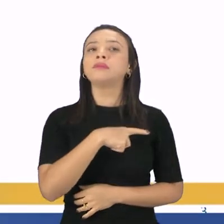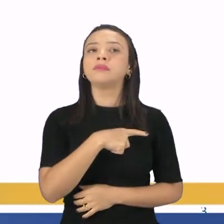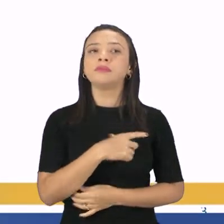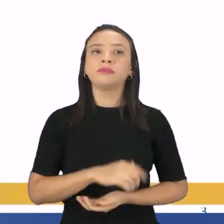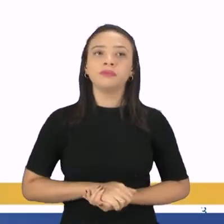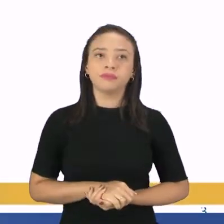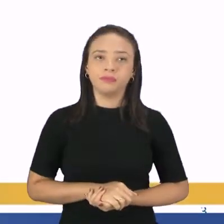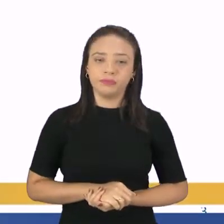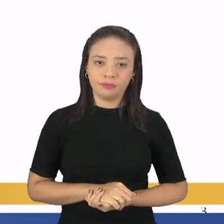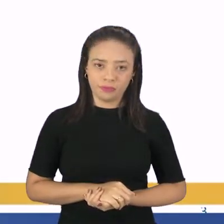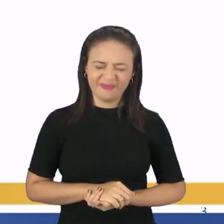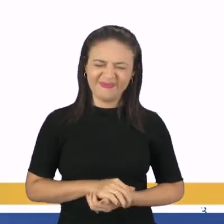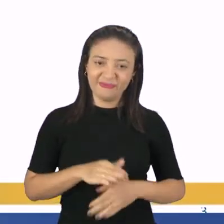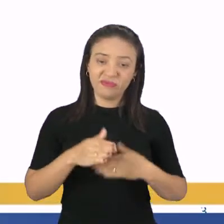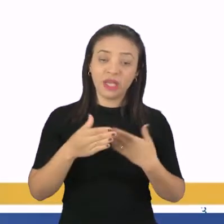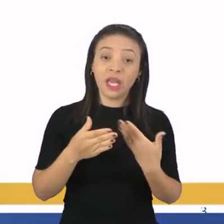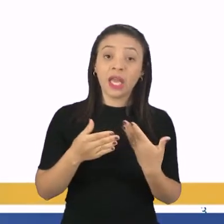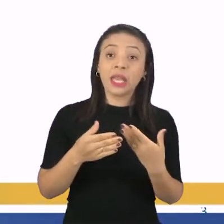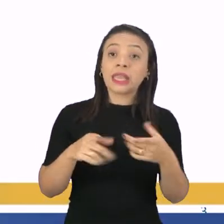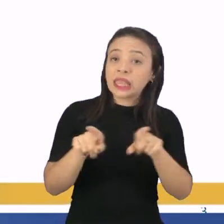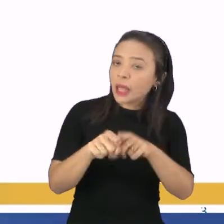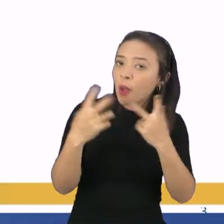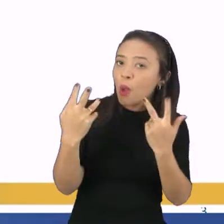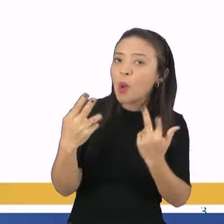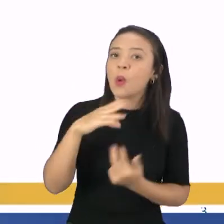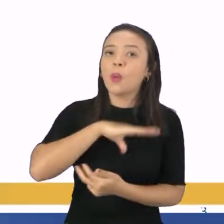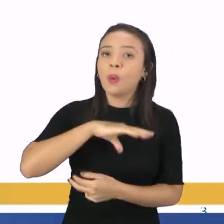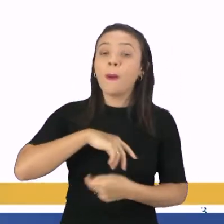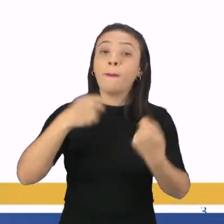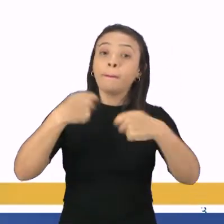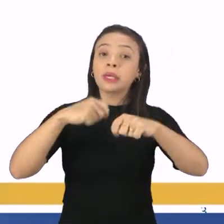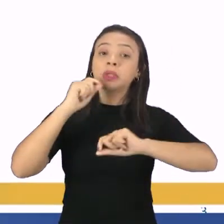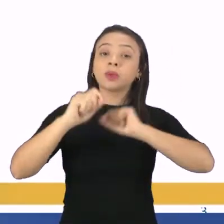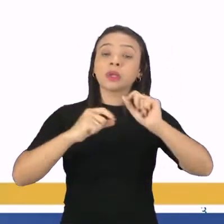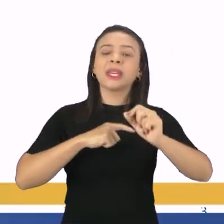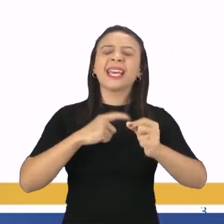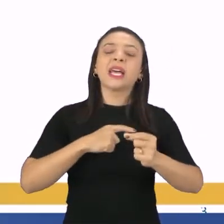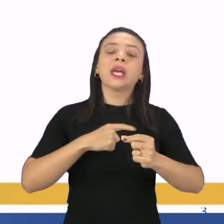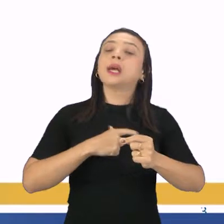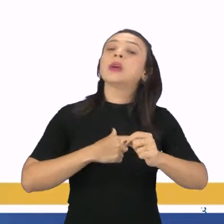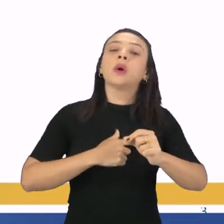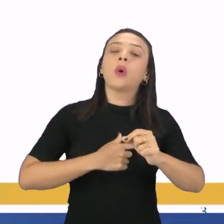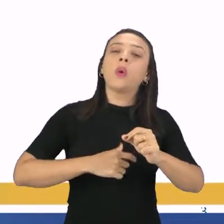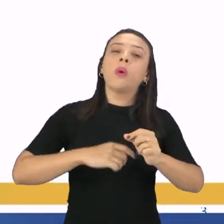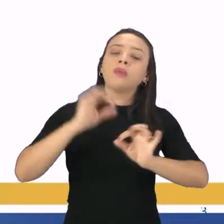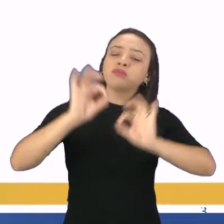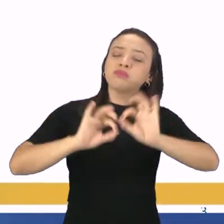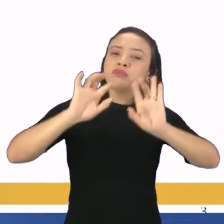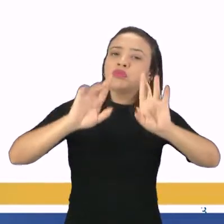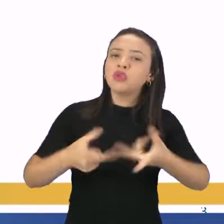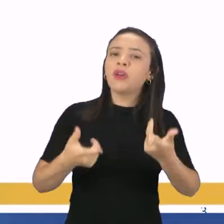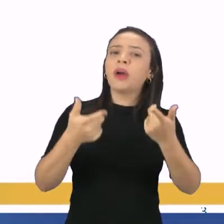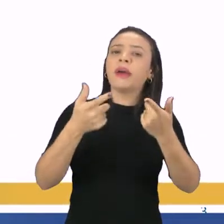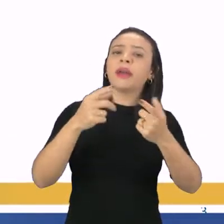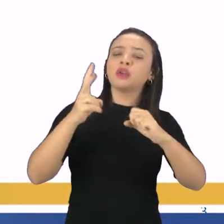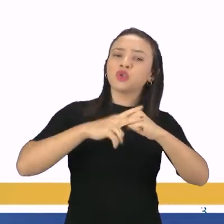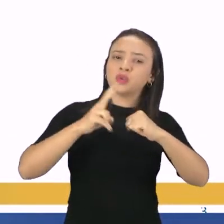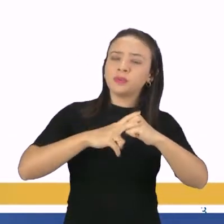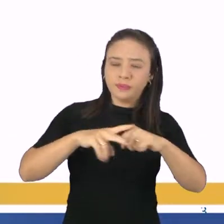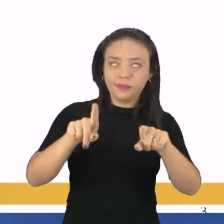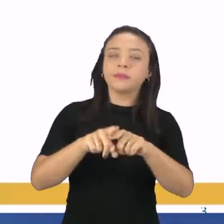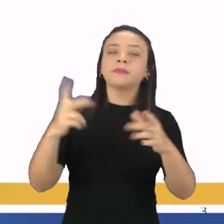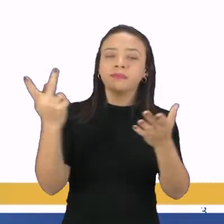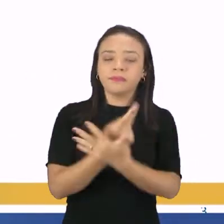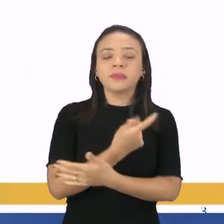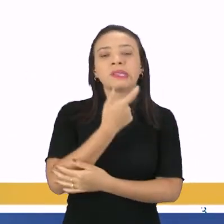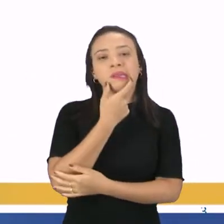assim, pessoal. Assim como em português nós precisamos fazer conjugações verbais, em inglês também acontece. E o verbo